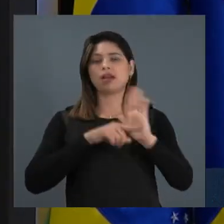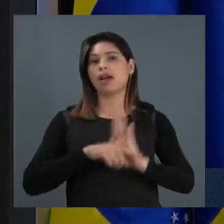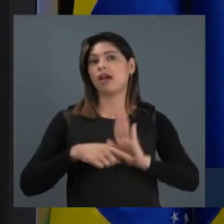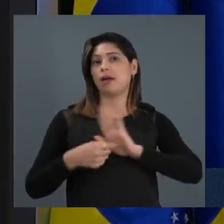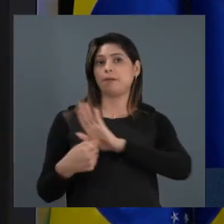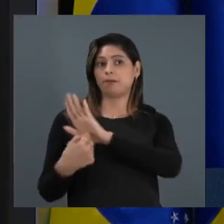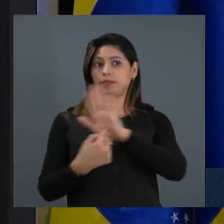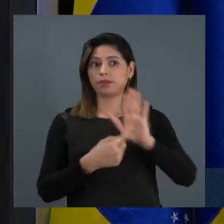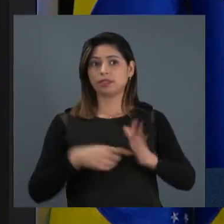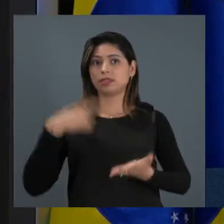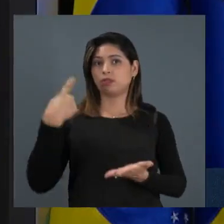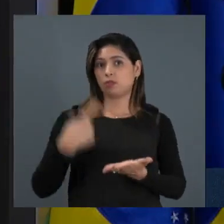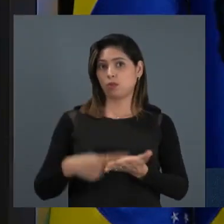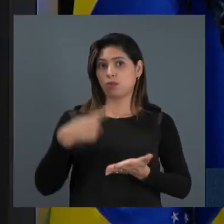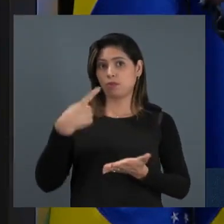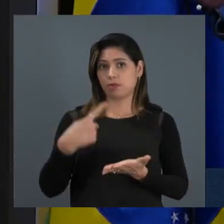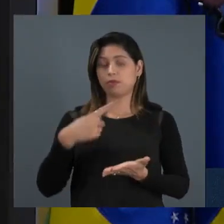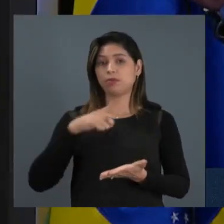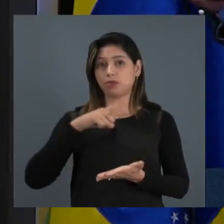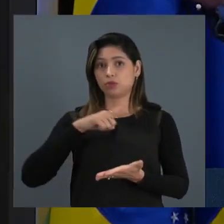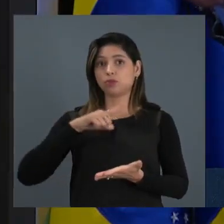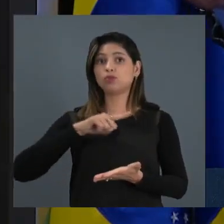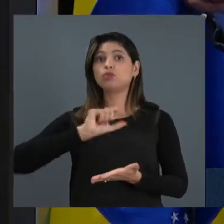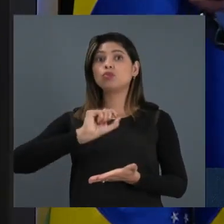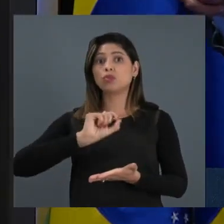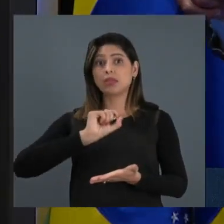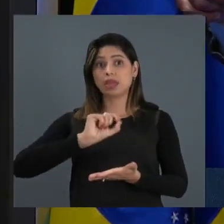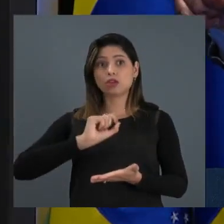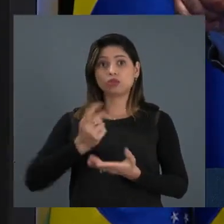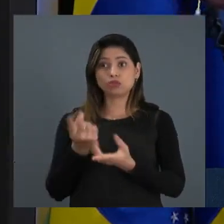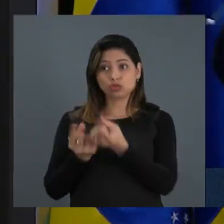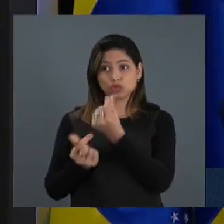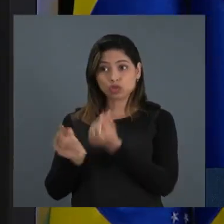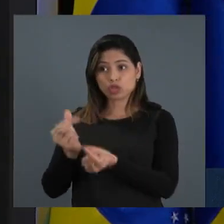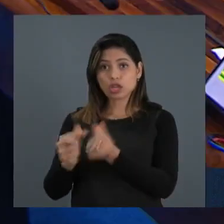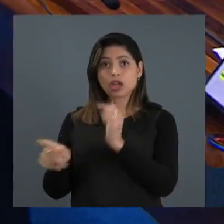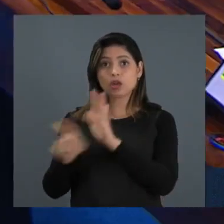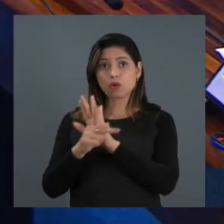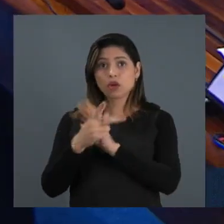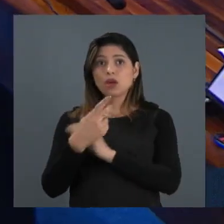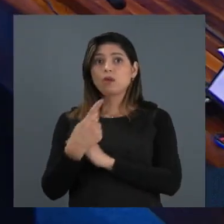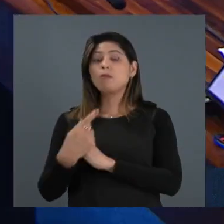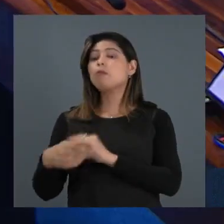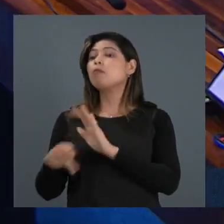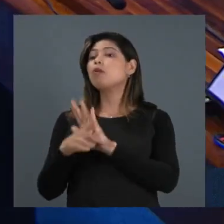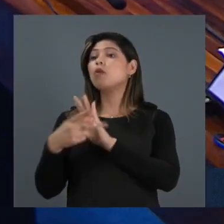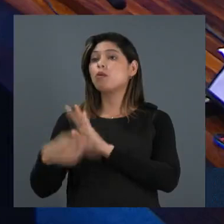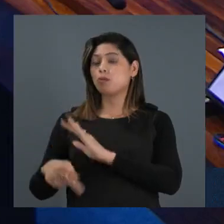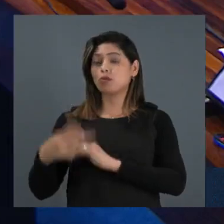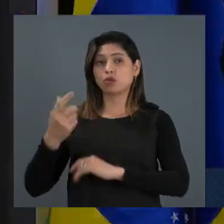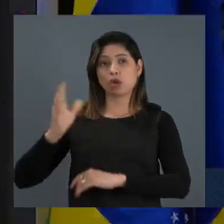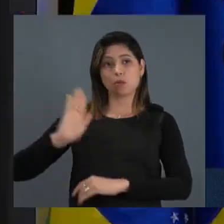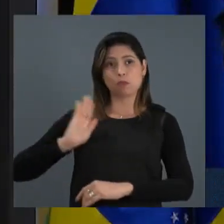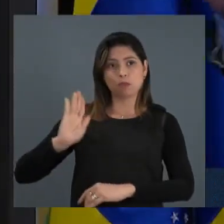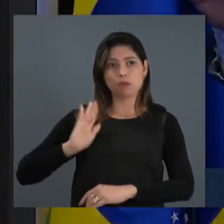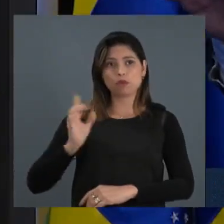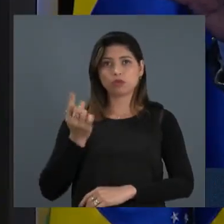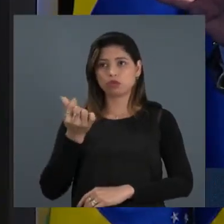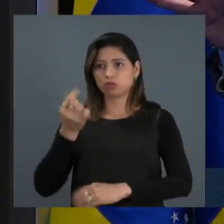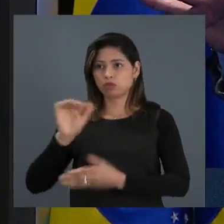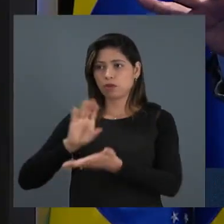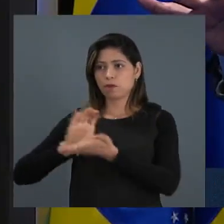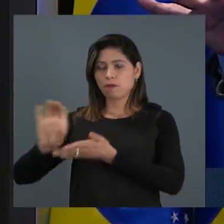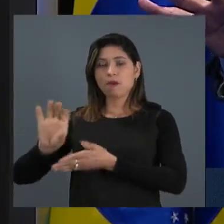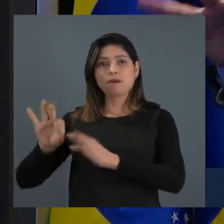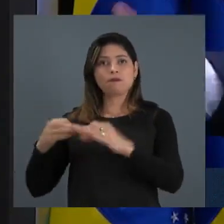o comprometimento dos recursos do Bolsa Família. Sabe quanto? Datafolha.